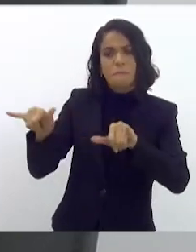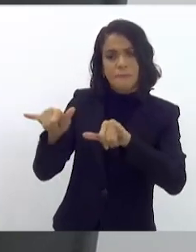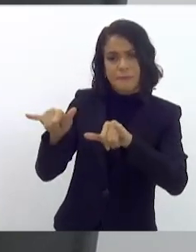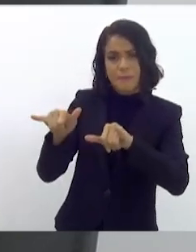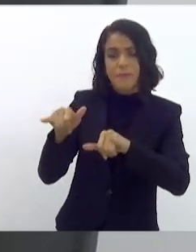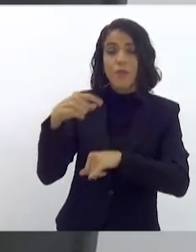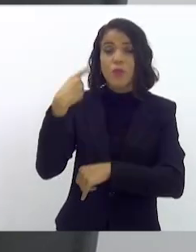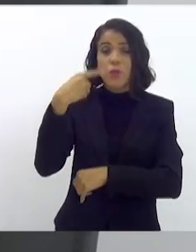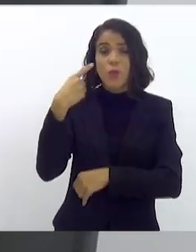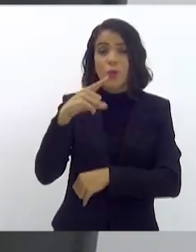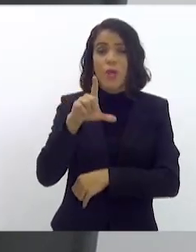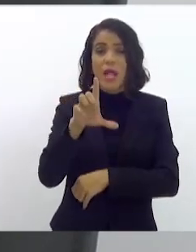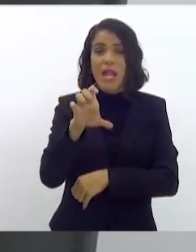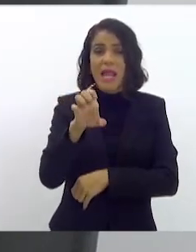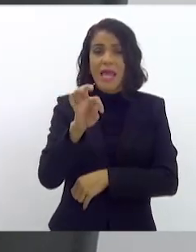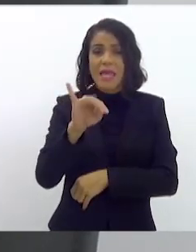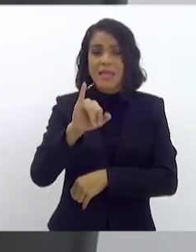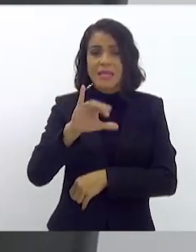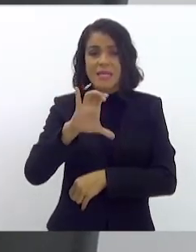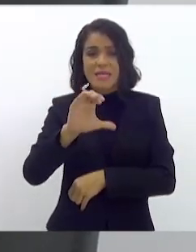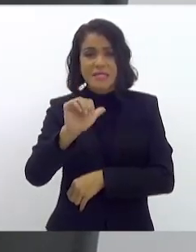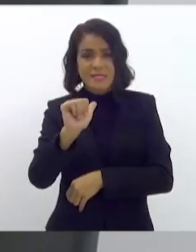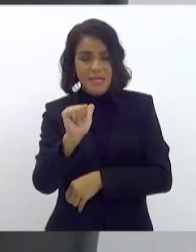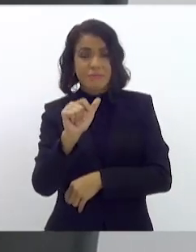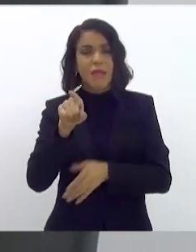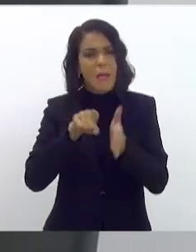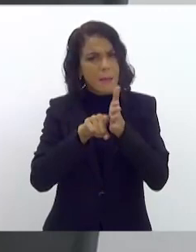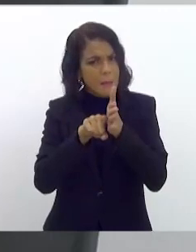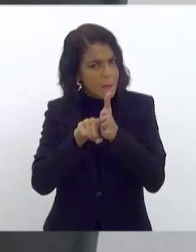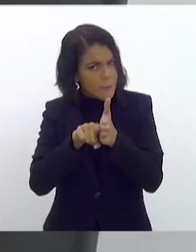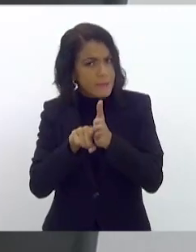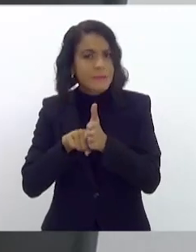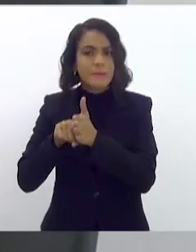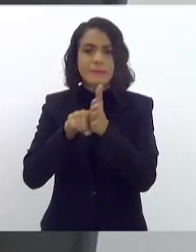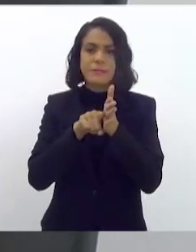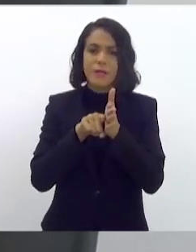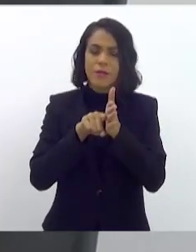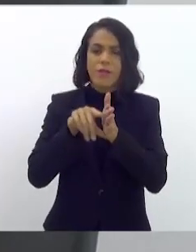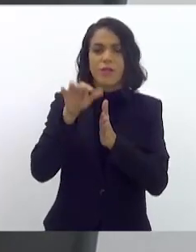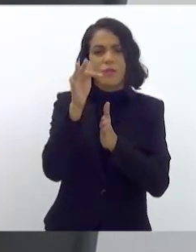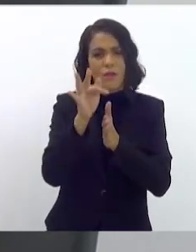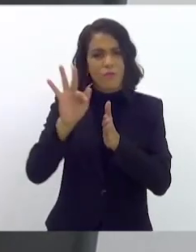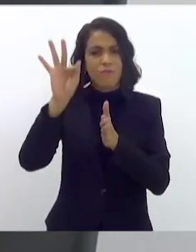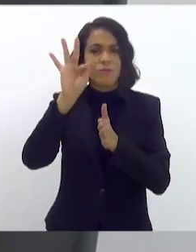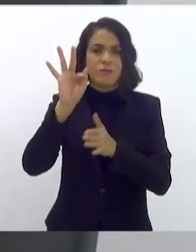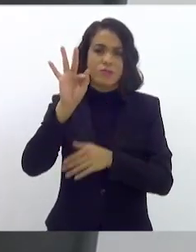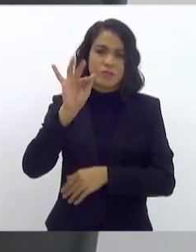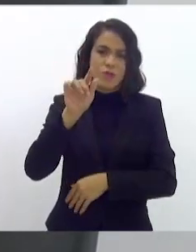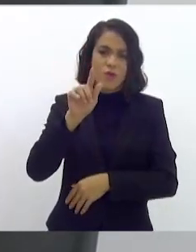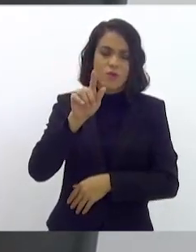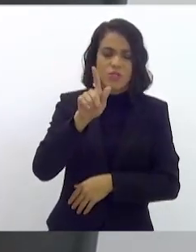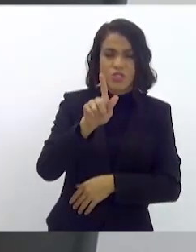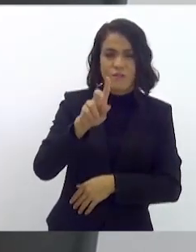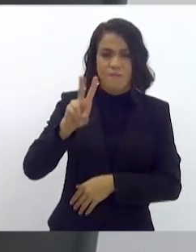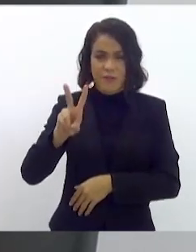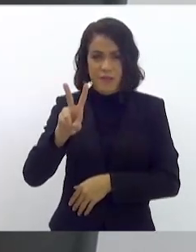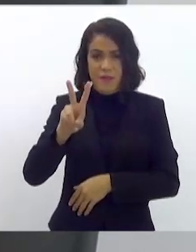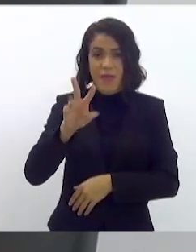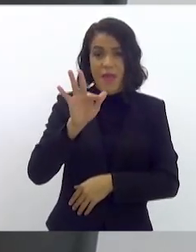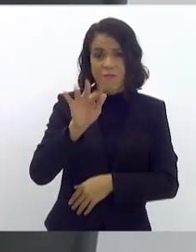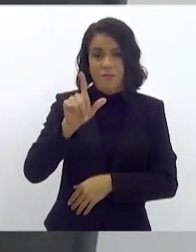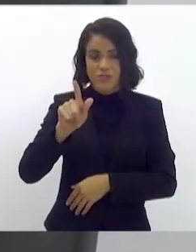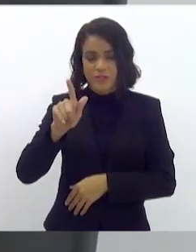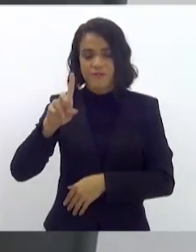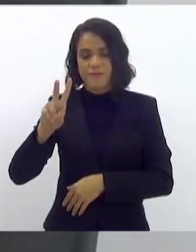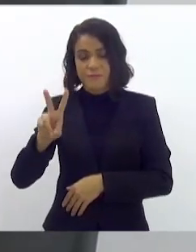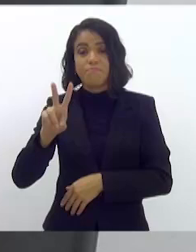doutora Letícia Sabatini, que é pesquisadora da Fundação Getúlio Vargas e que também tem um trabalho